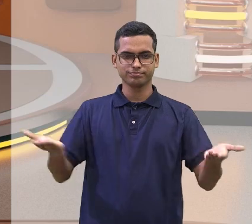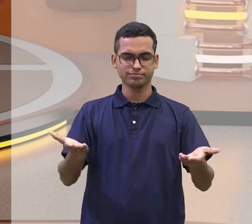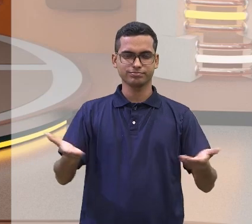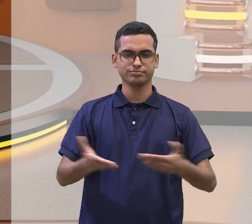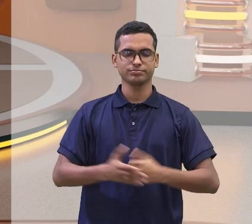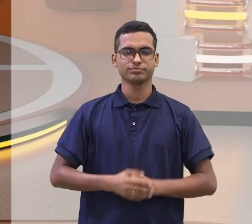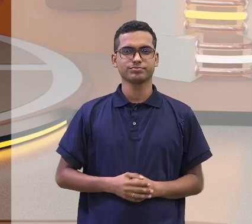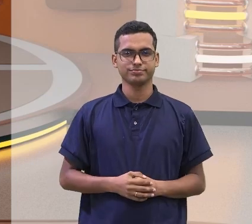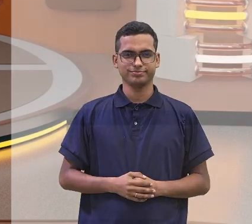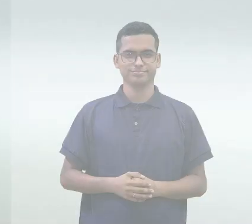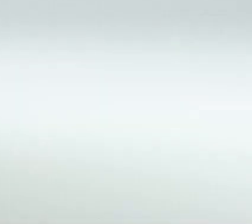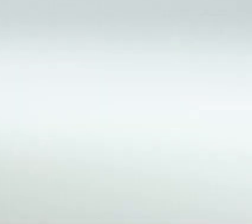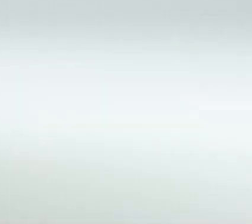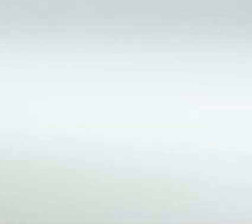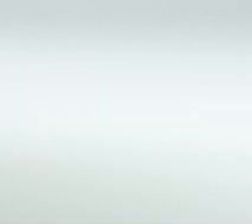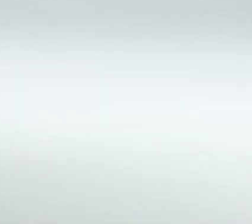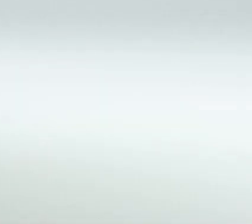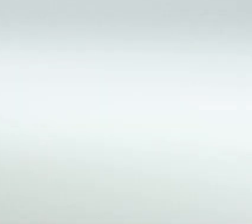à nossa aula.